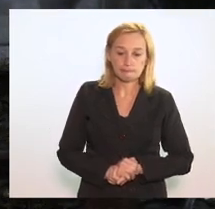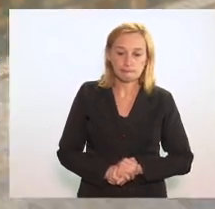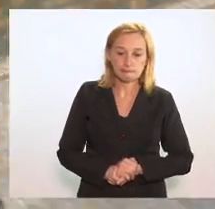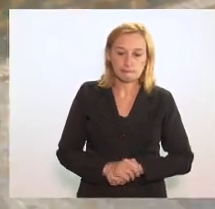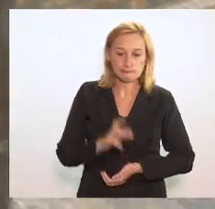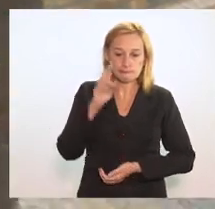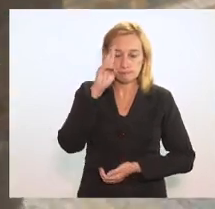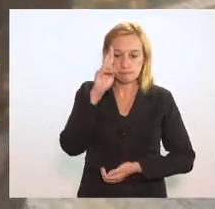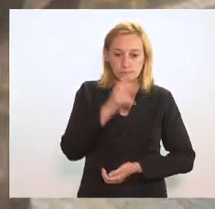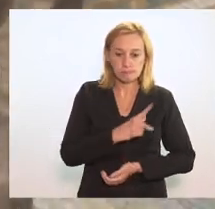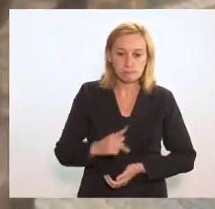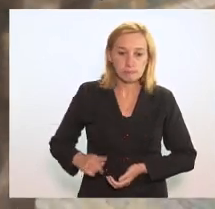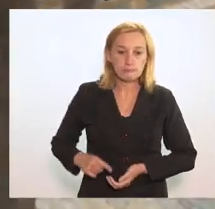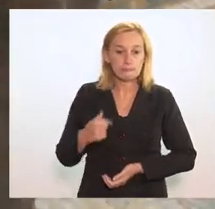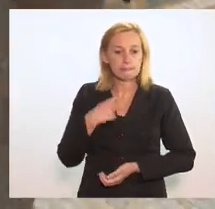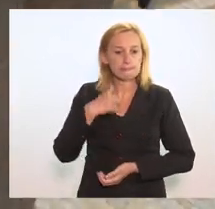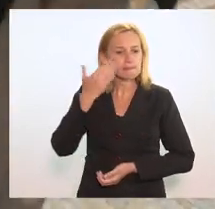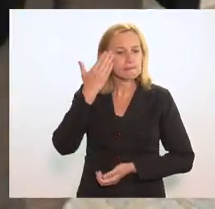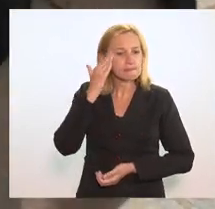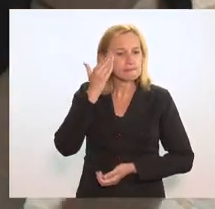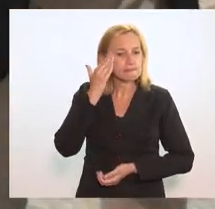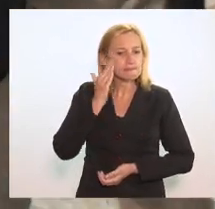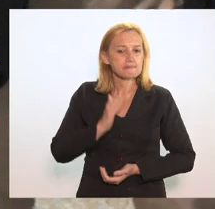Senhor presidente, eu entendi